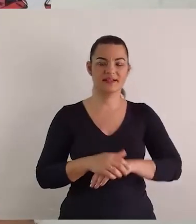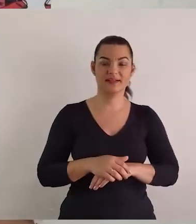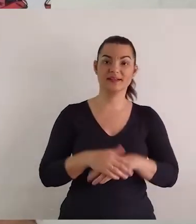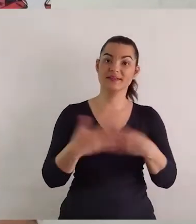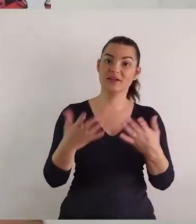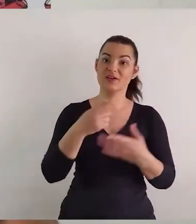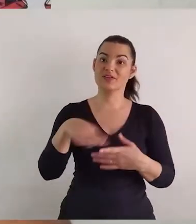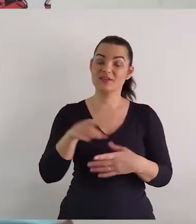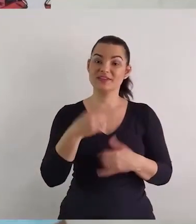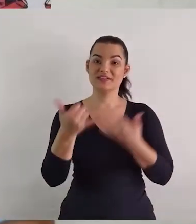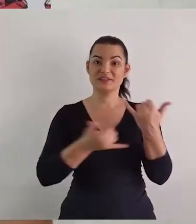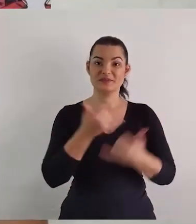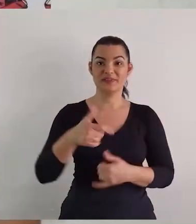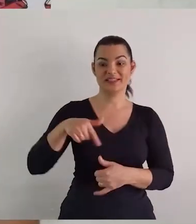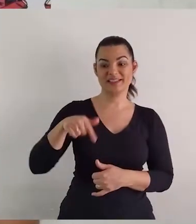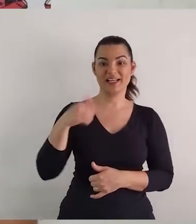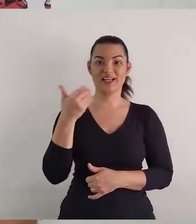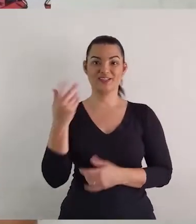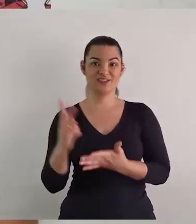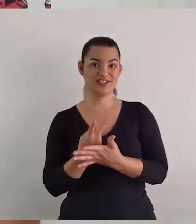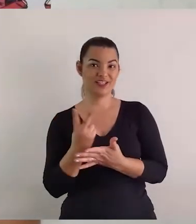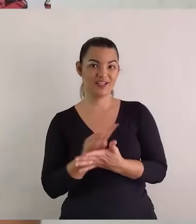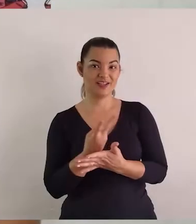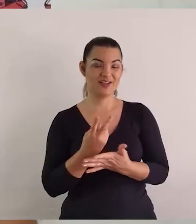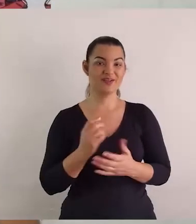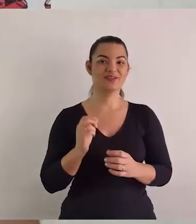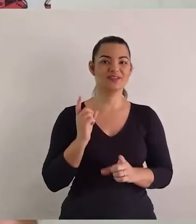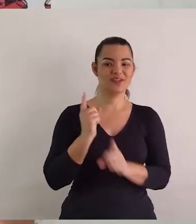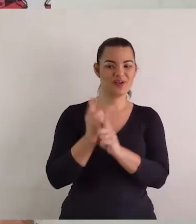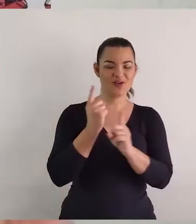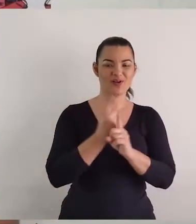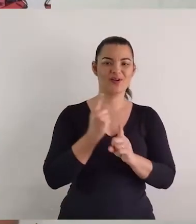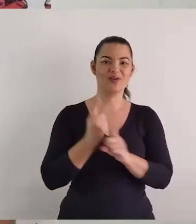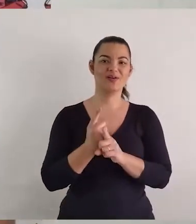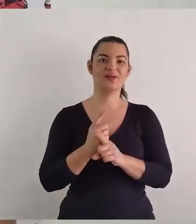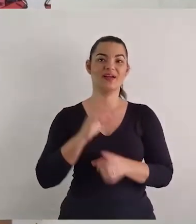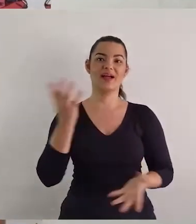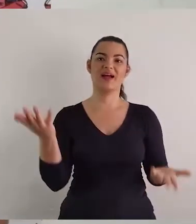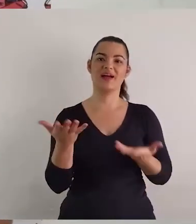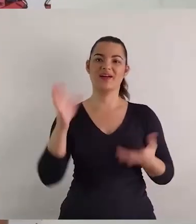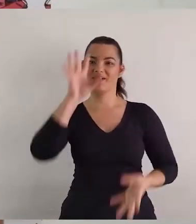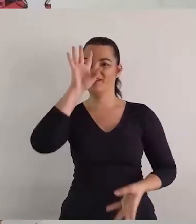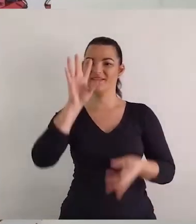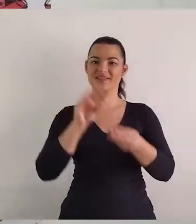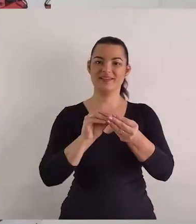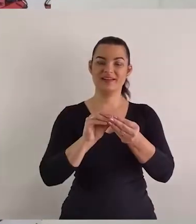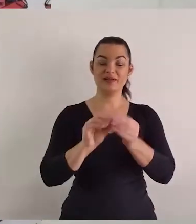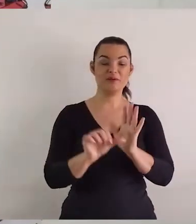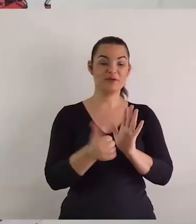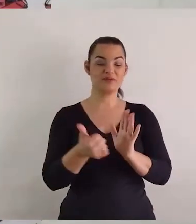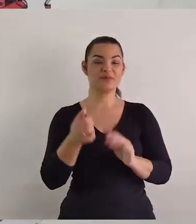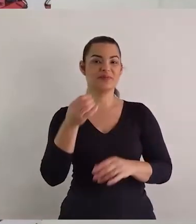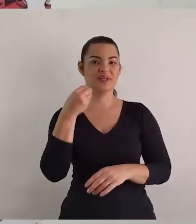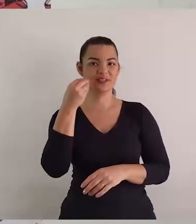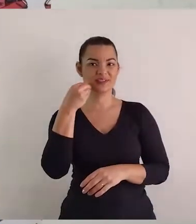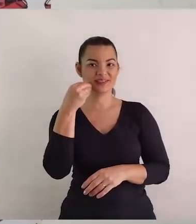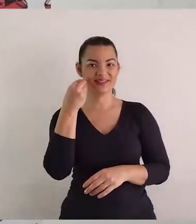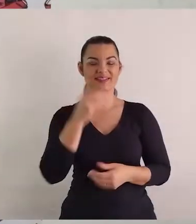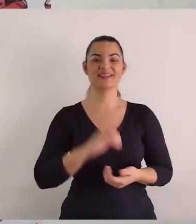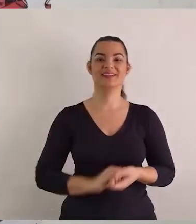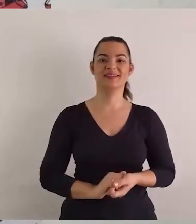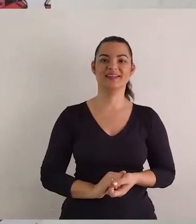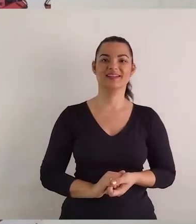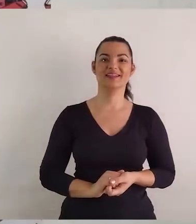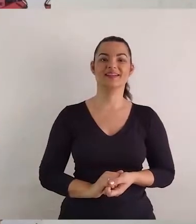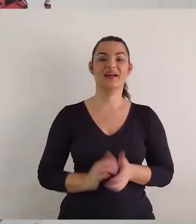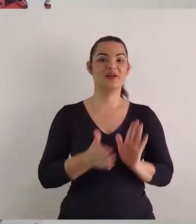dos 7 erros, olha só a nossa síntese. Então, primeiro, experimentar a proposta do jogo dos 7 erros que nós compartilhamos